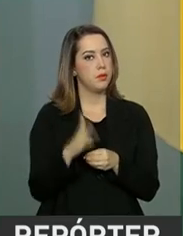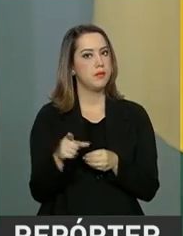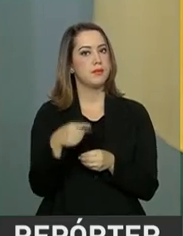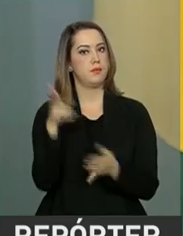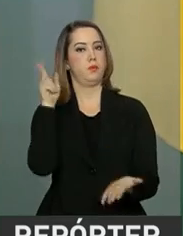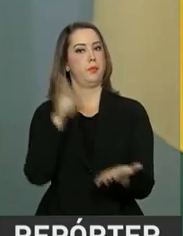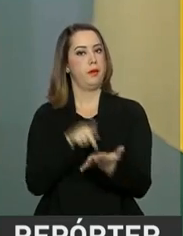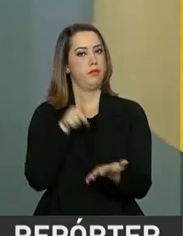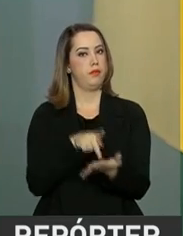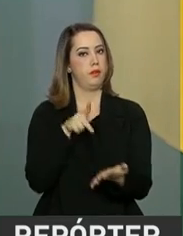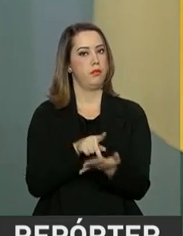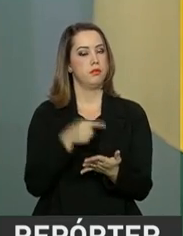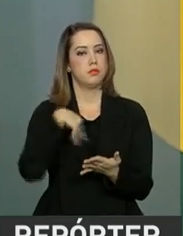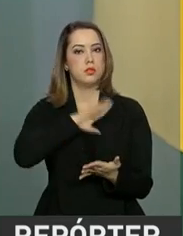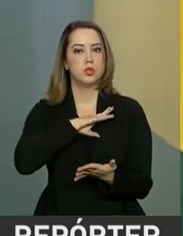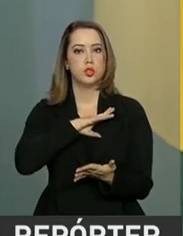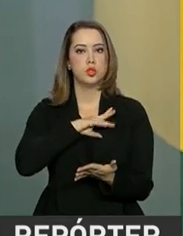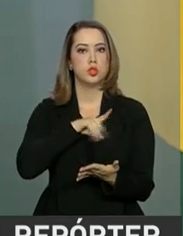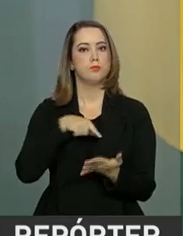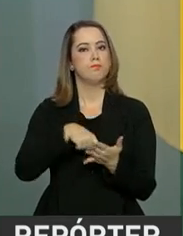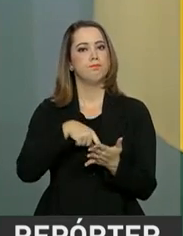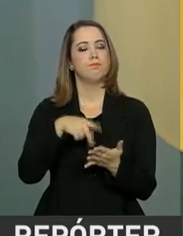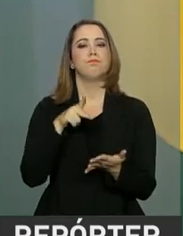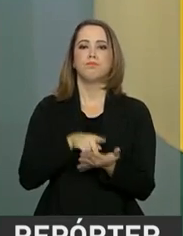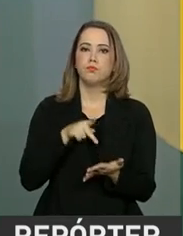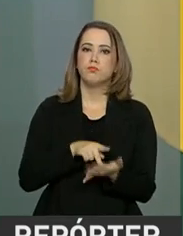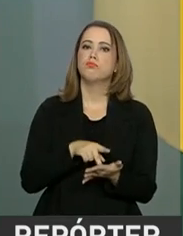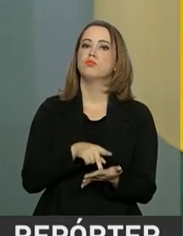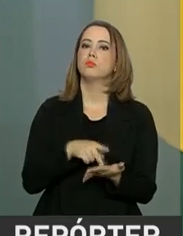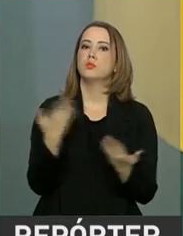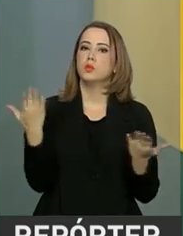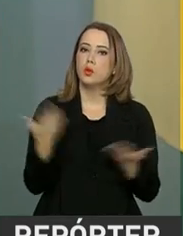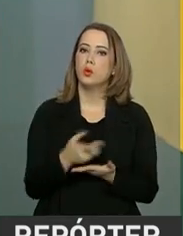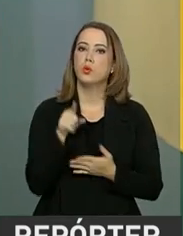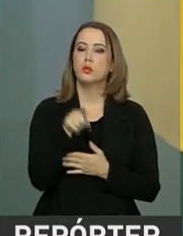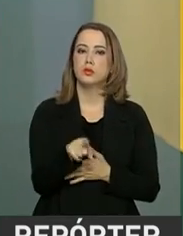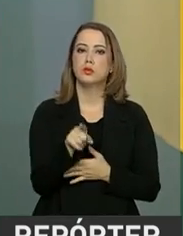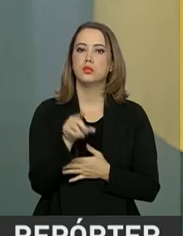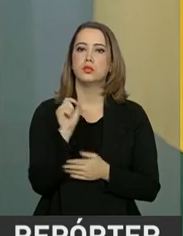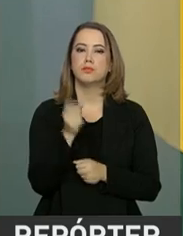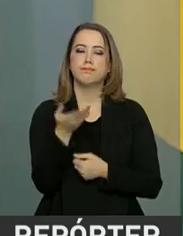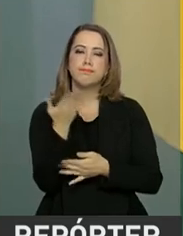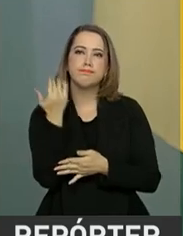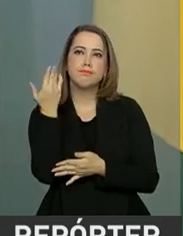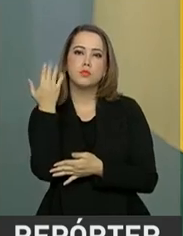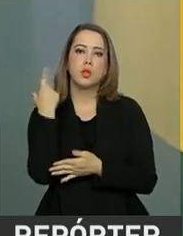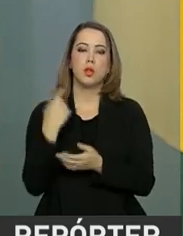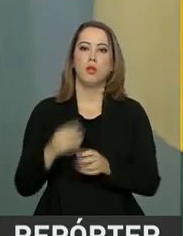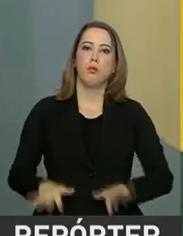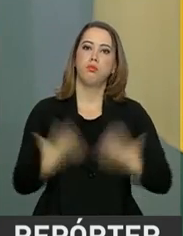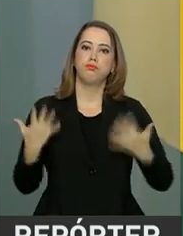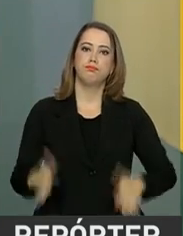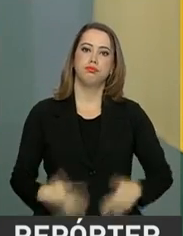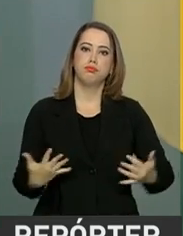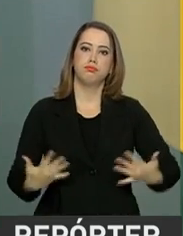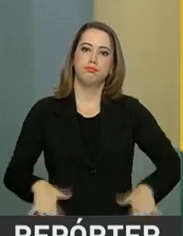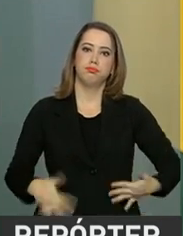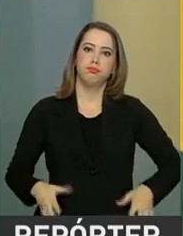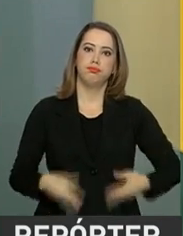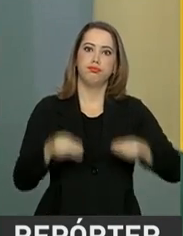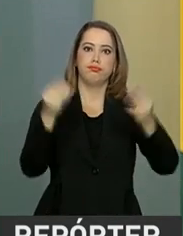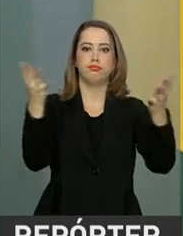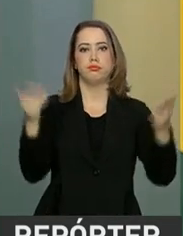não é e a nossa realidade hoje é de quem no passado gasta muito e